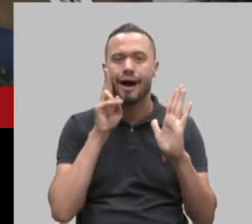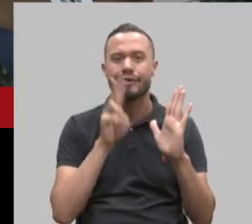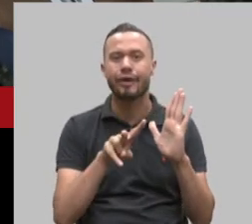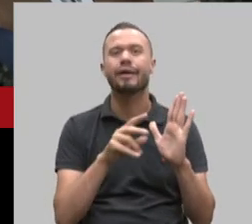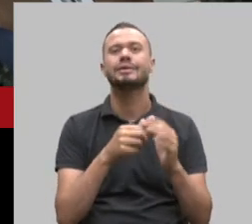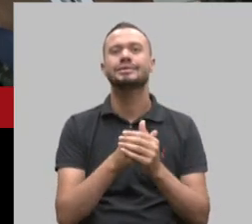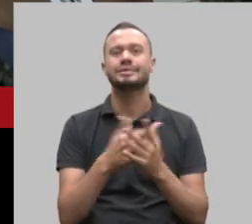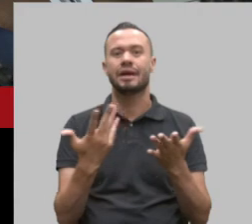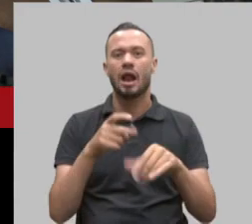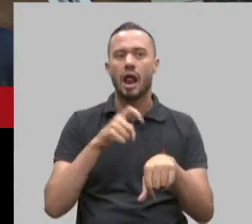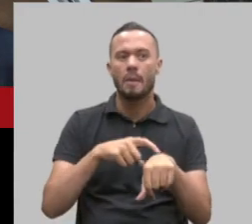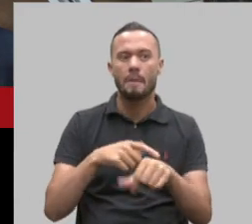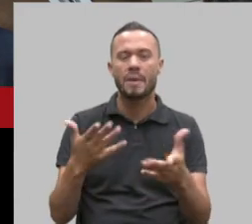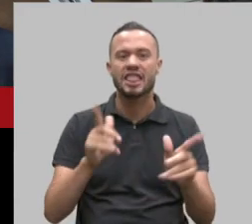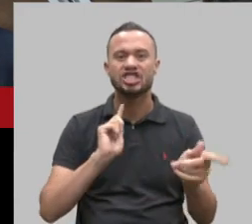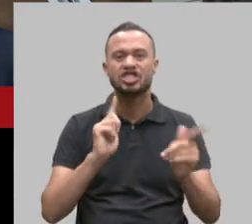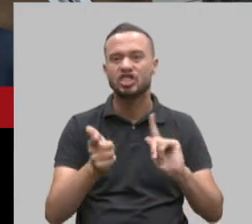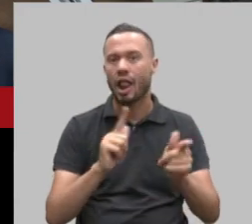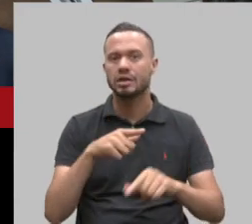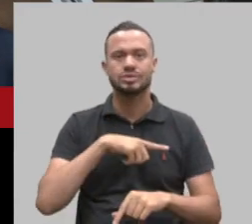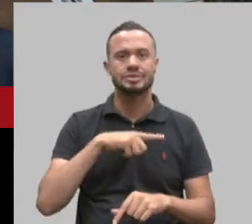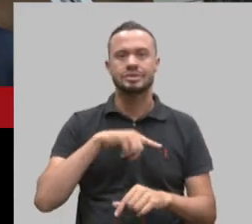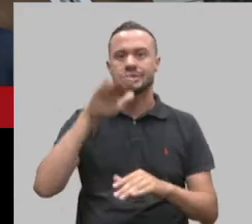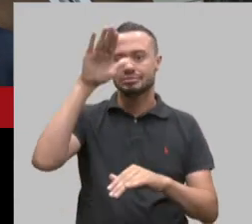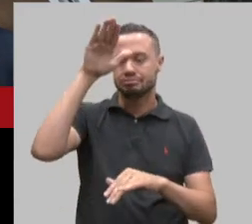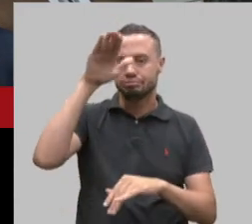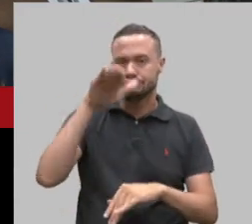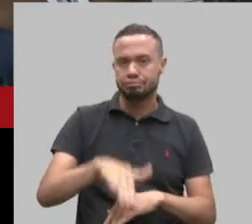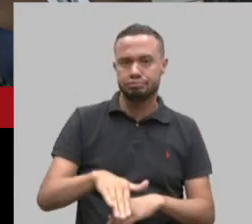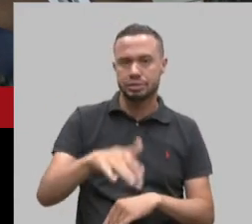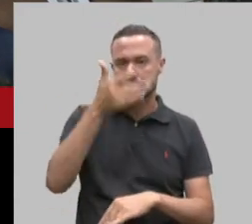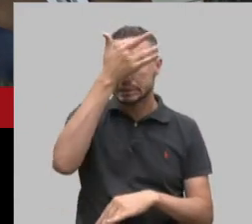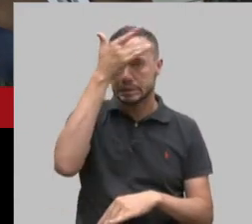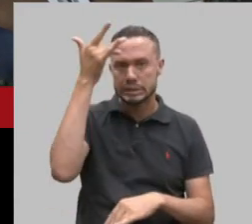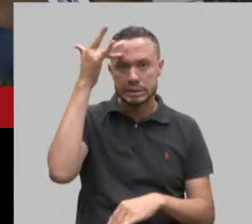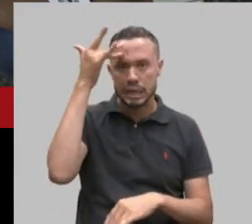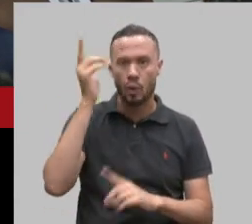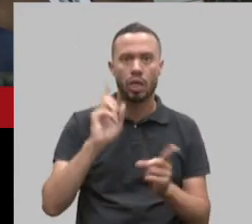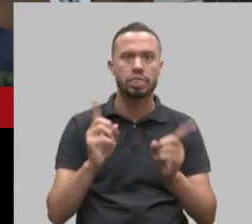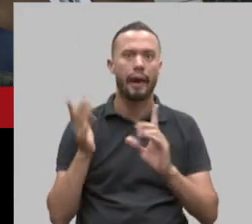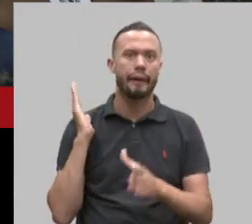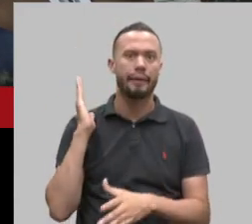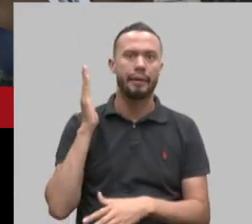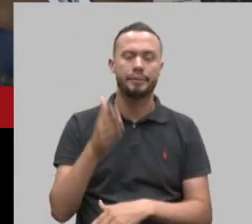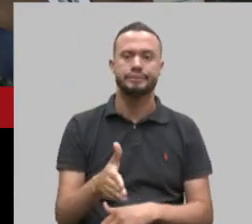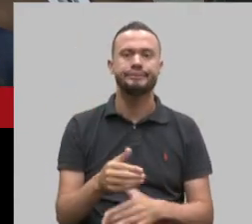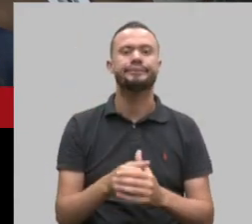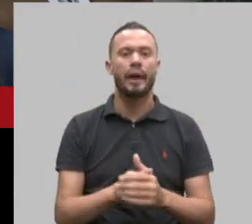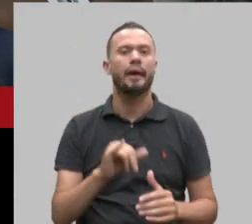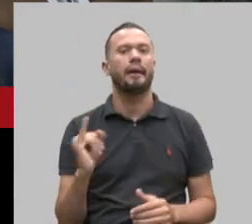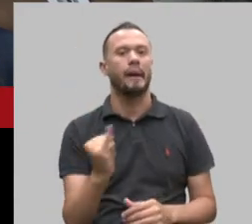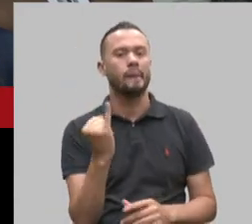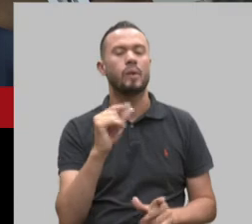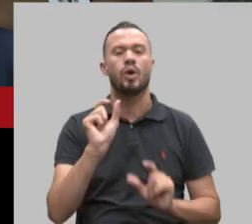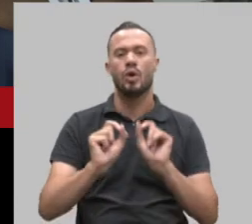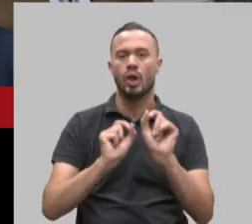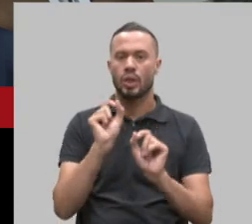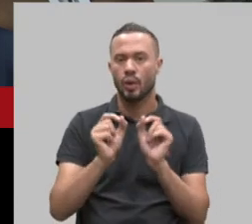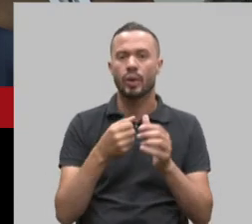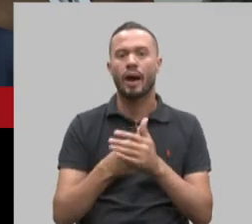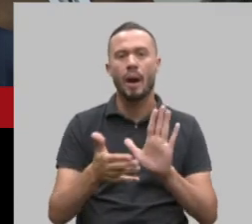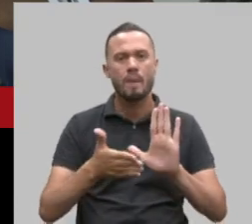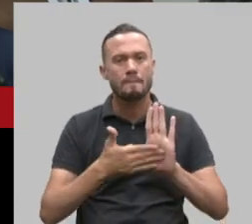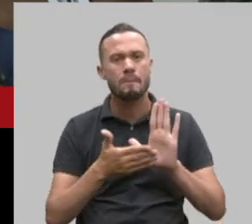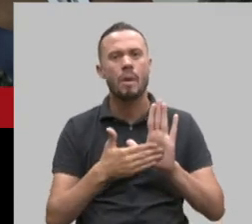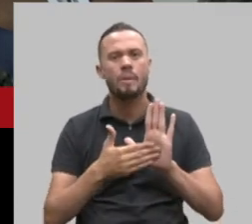degeneração da Saúde Mental nos últimos nas últimas décadas então é muito importante que esse essa proposta esteja no